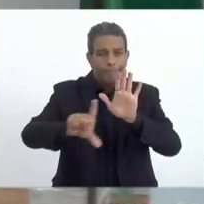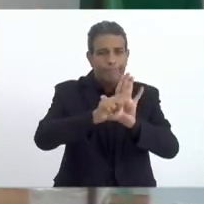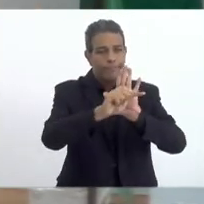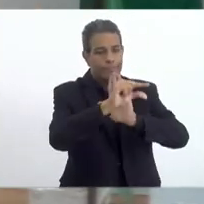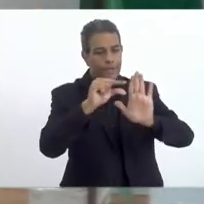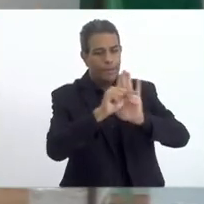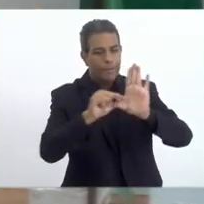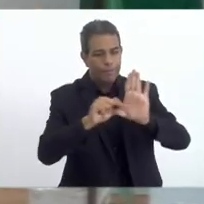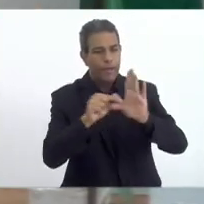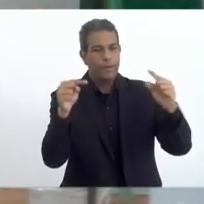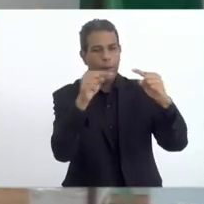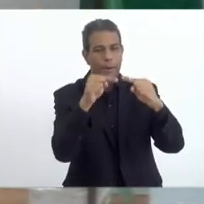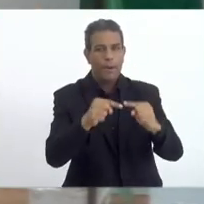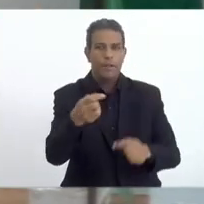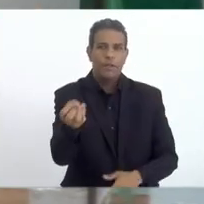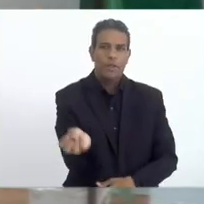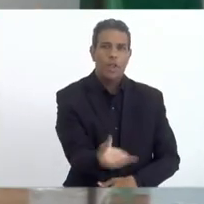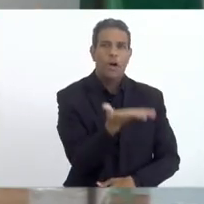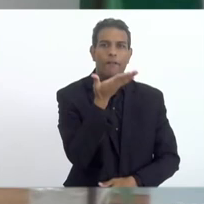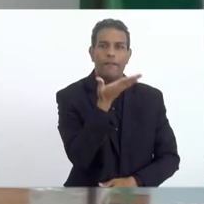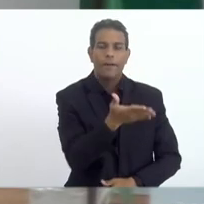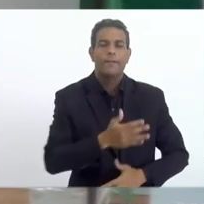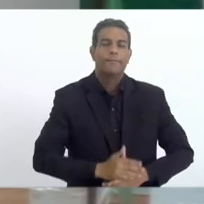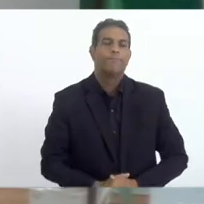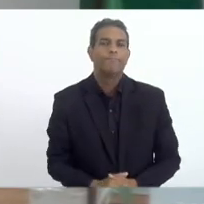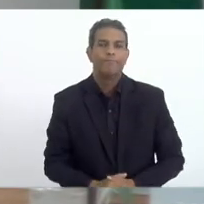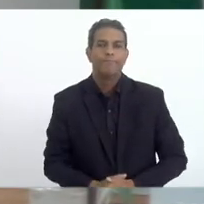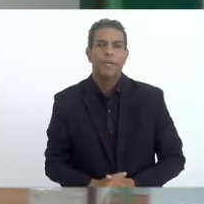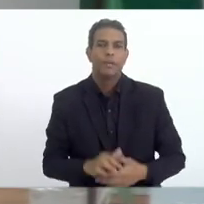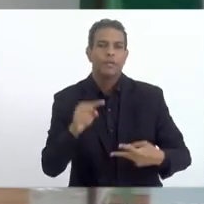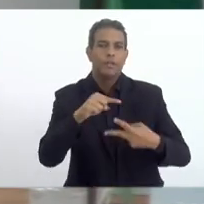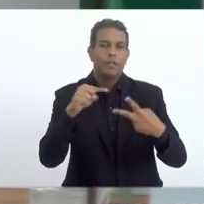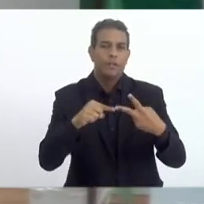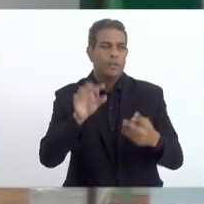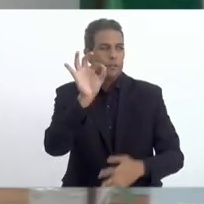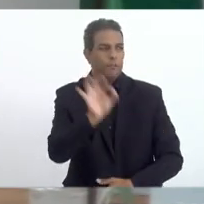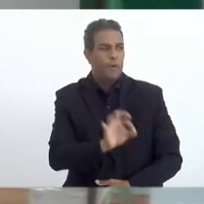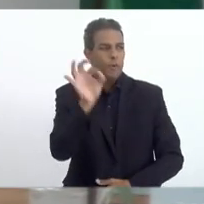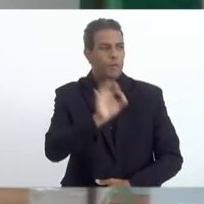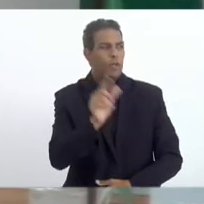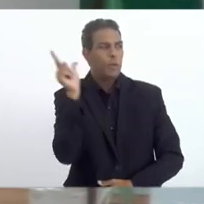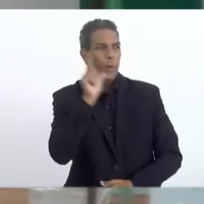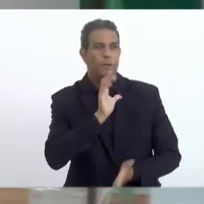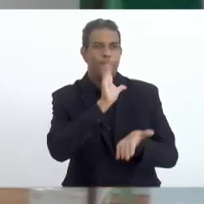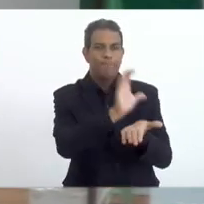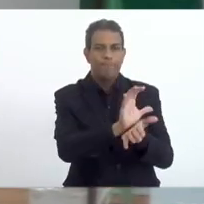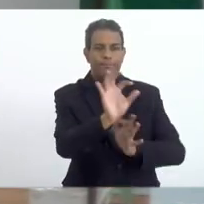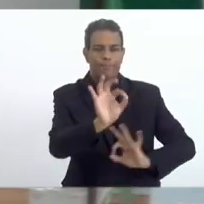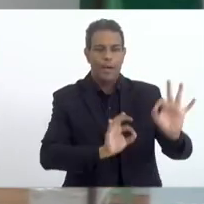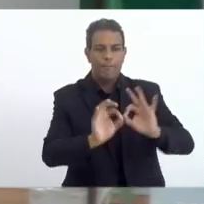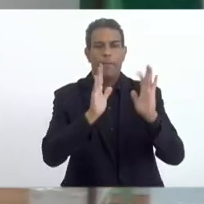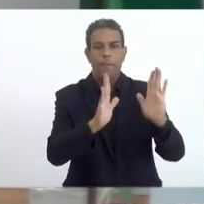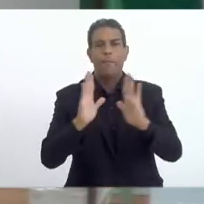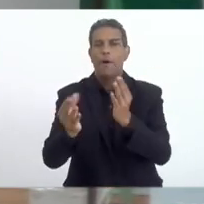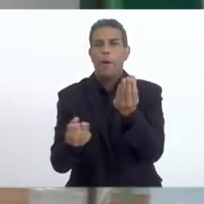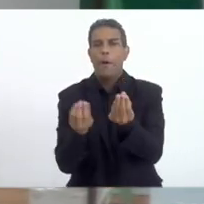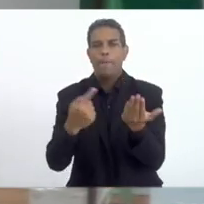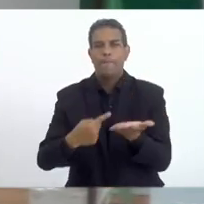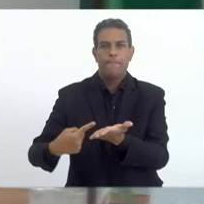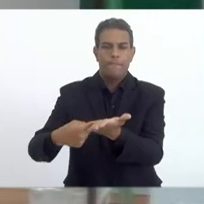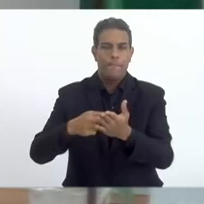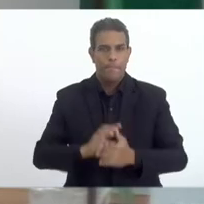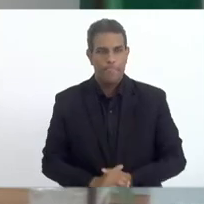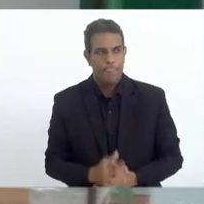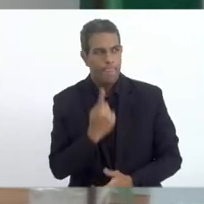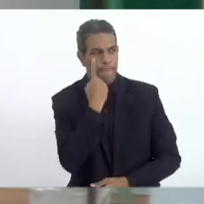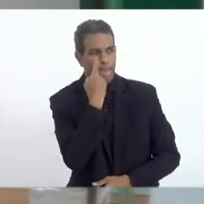anterior e a nova, ele tem 2% de toda a receita que ele administra.